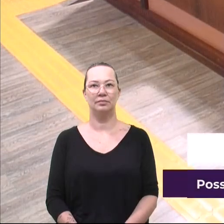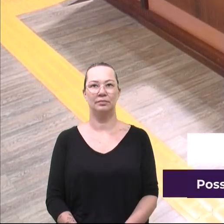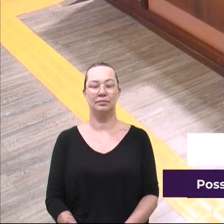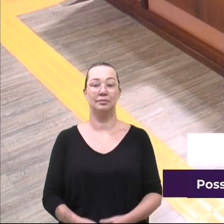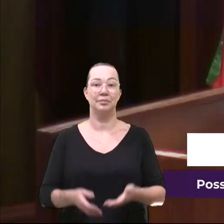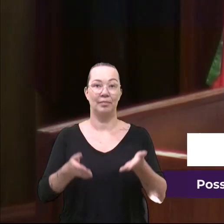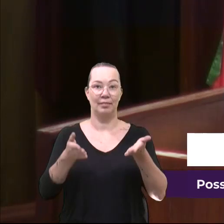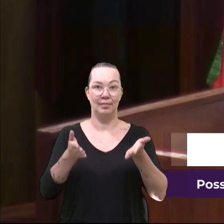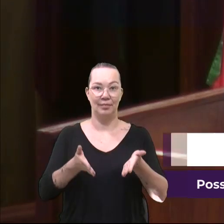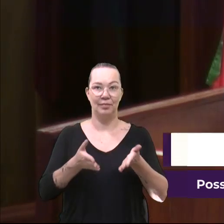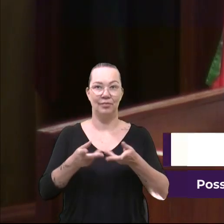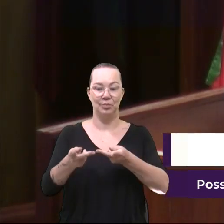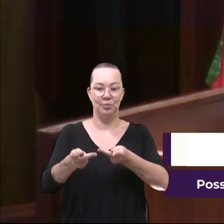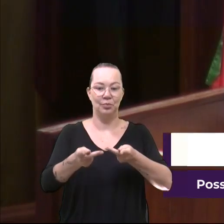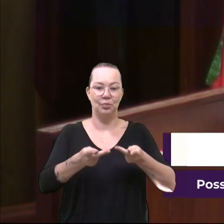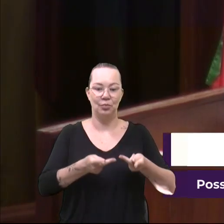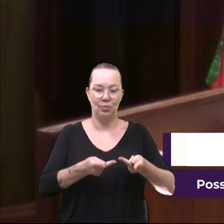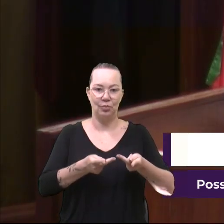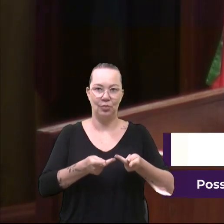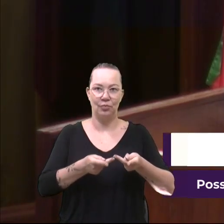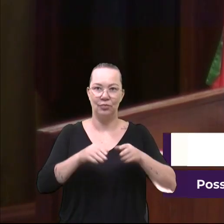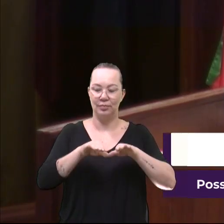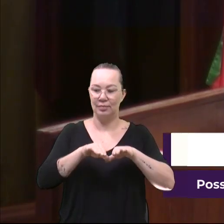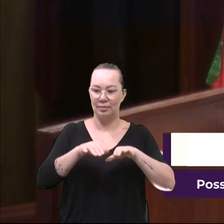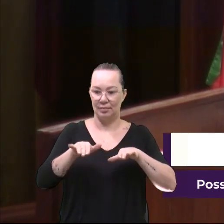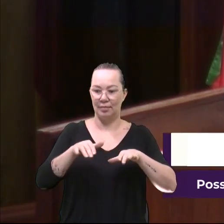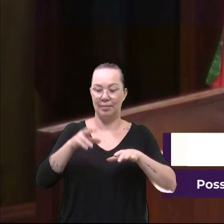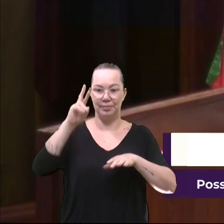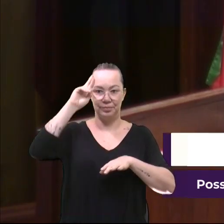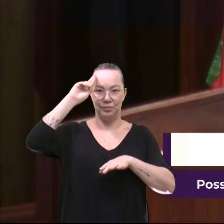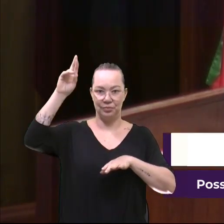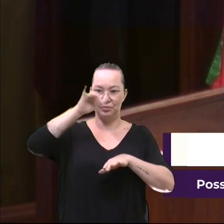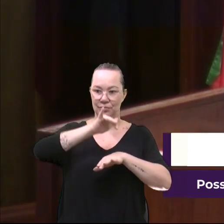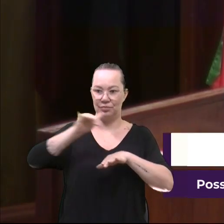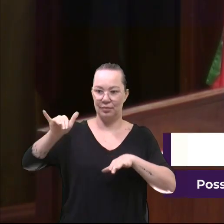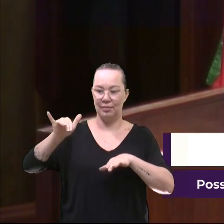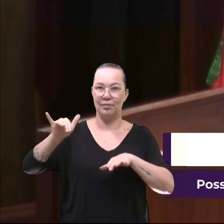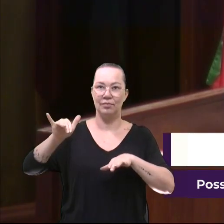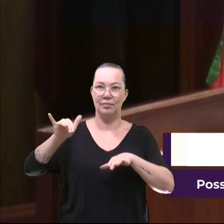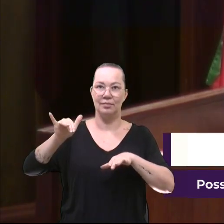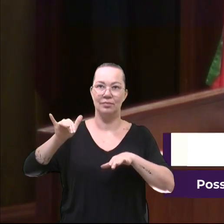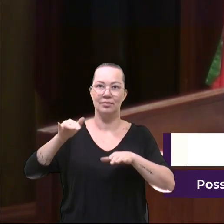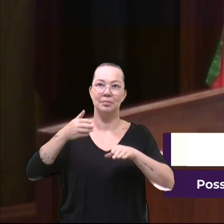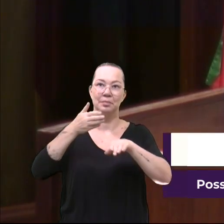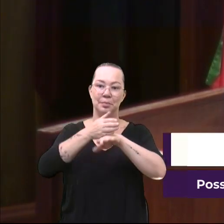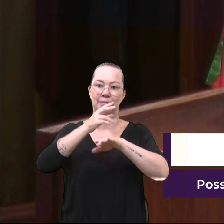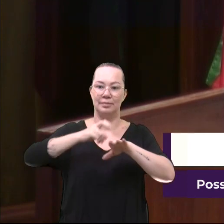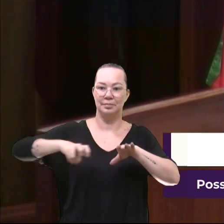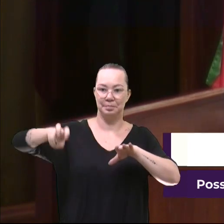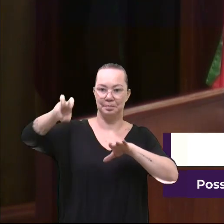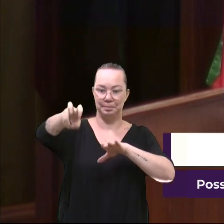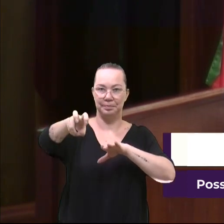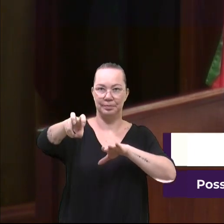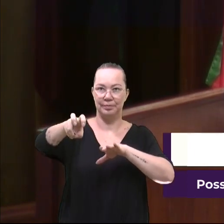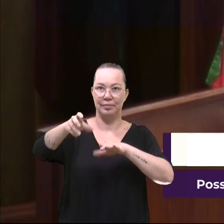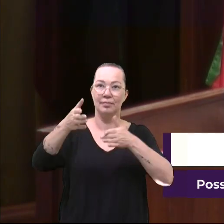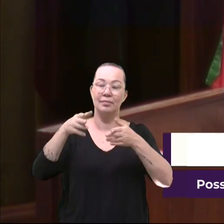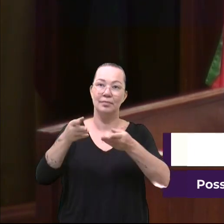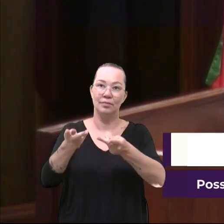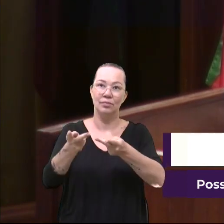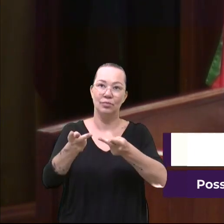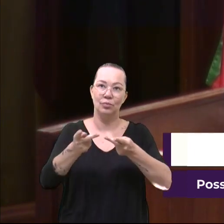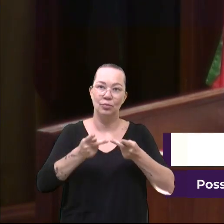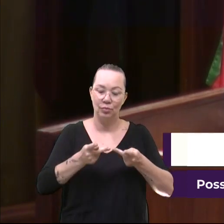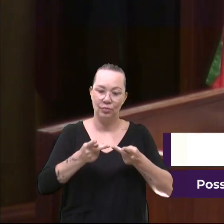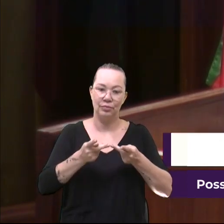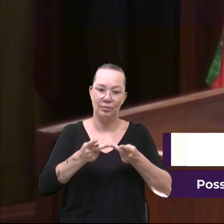Neste momento, convidamos a mesa diretora de 2023 para que ocupe seu lugar na plateia e convidamos a mesa diretora que